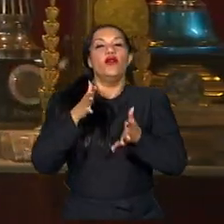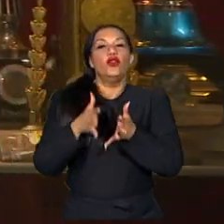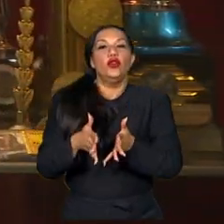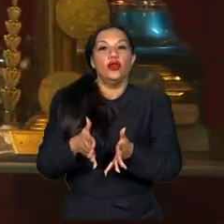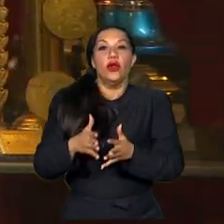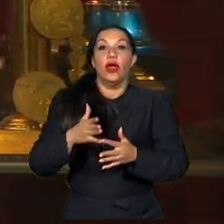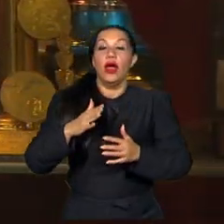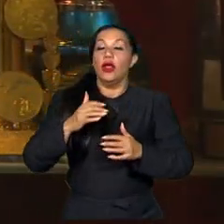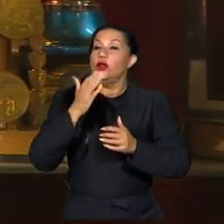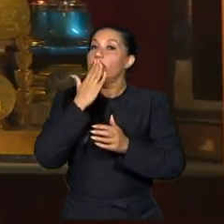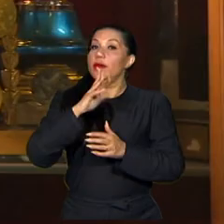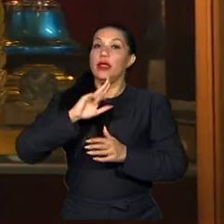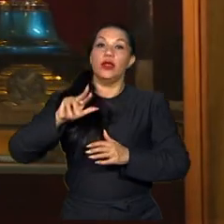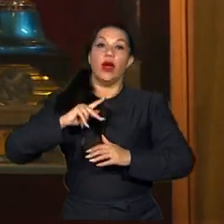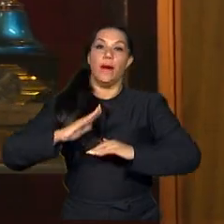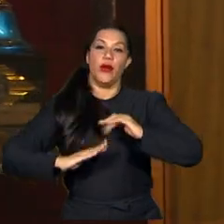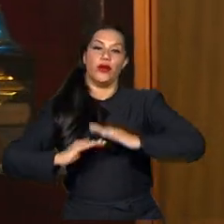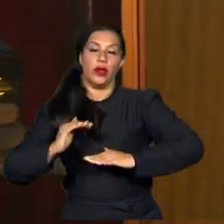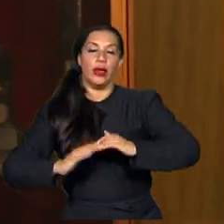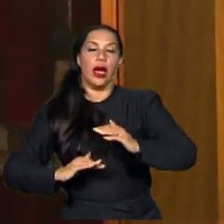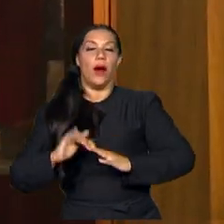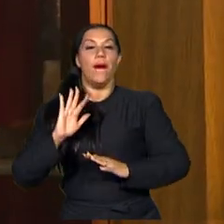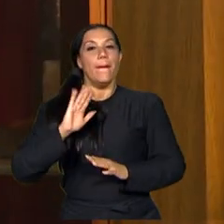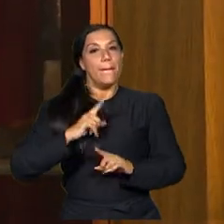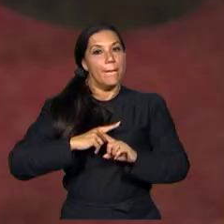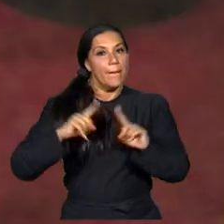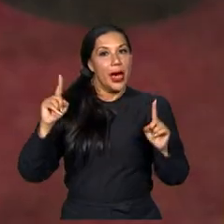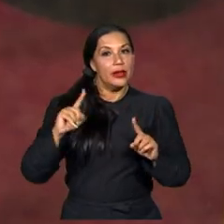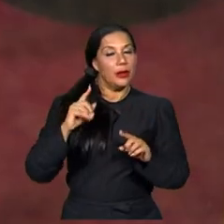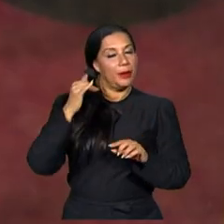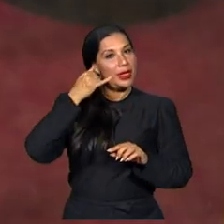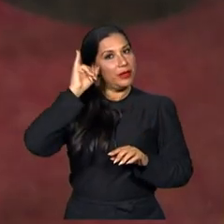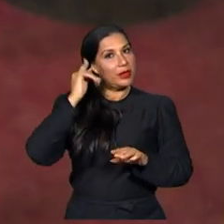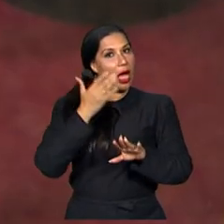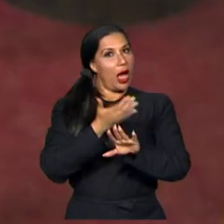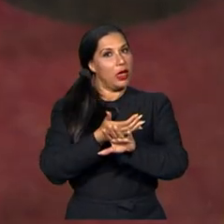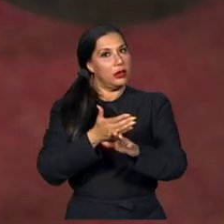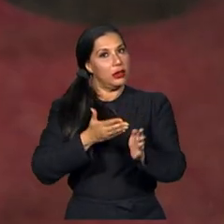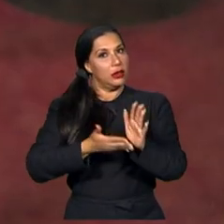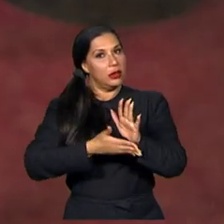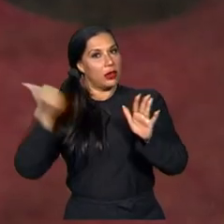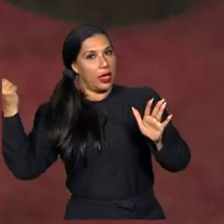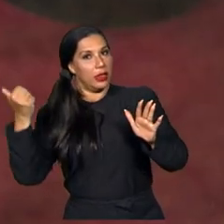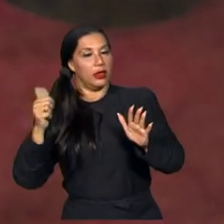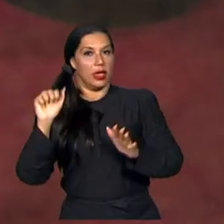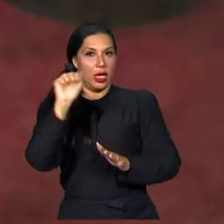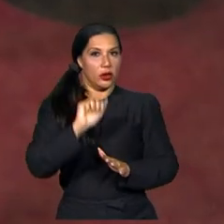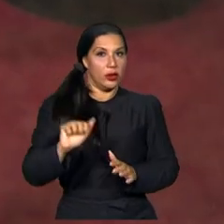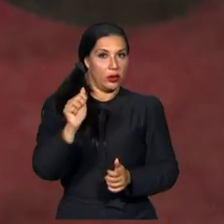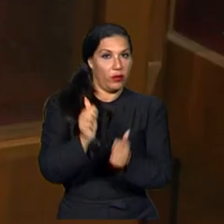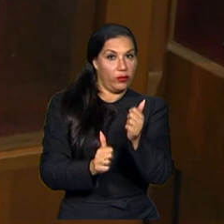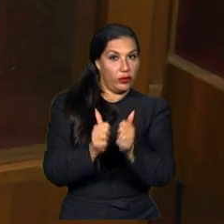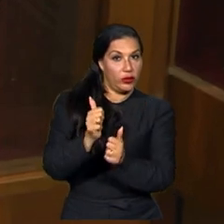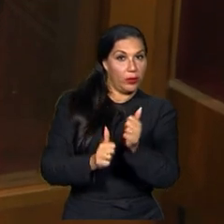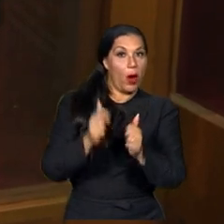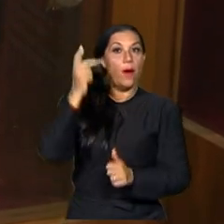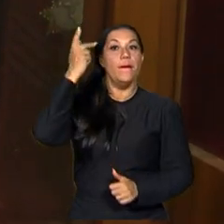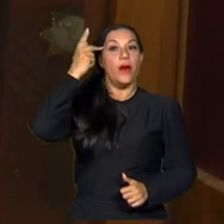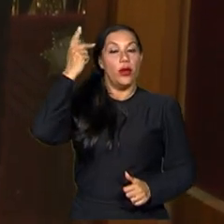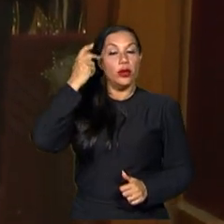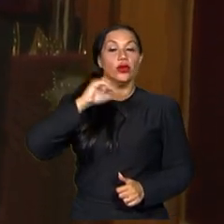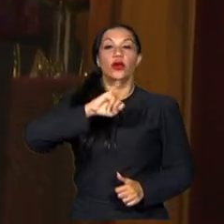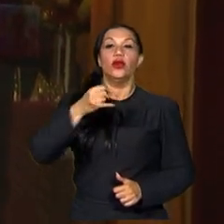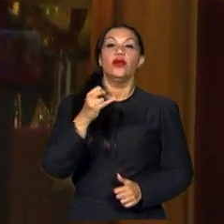se profissionalizar. Para não ser retirado da principal associação do futebol paulista, o